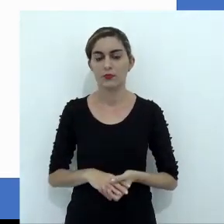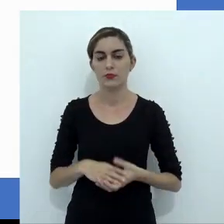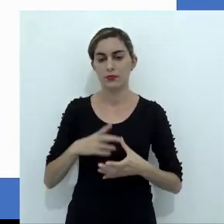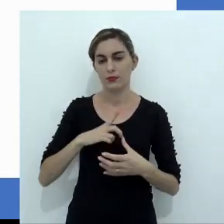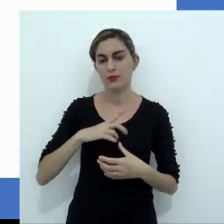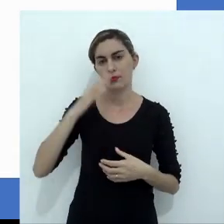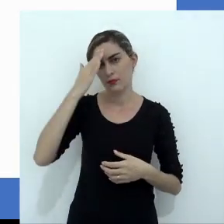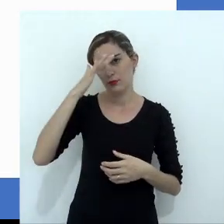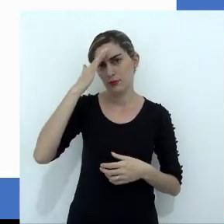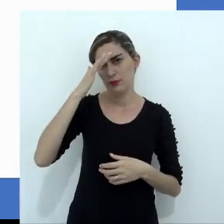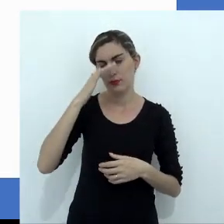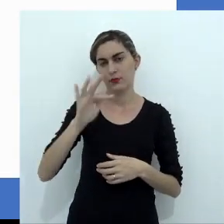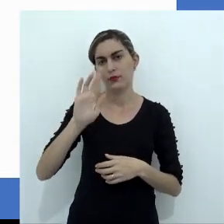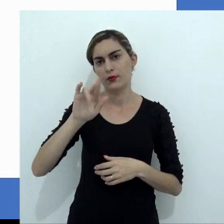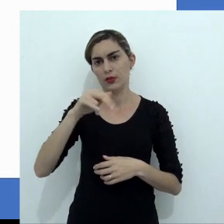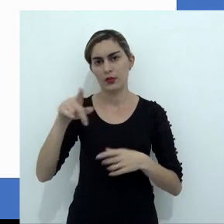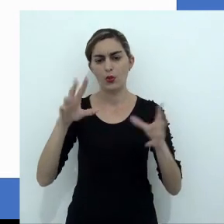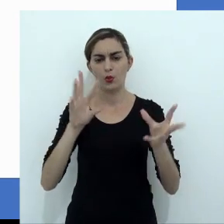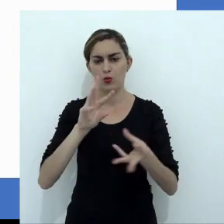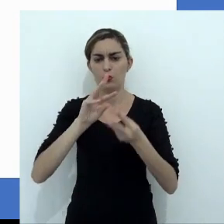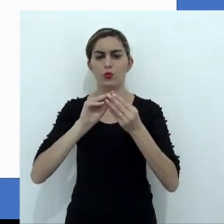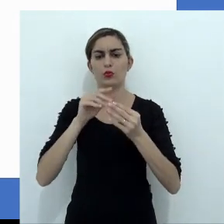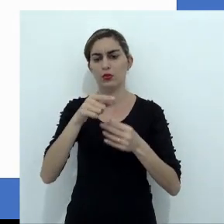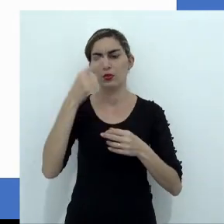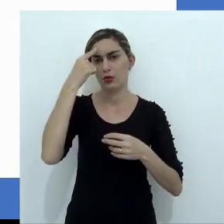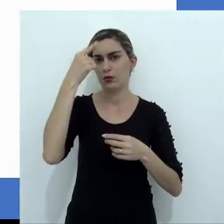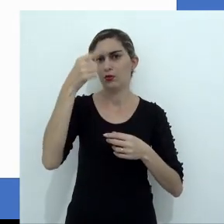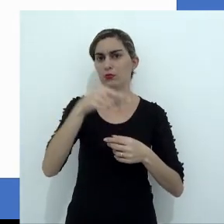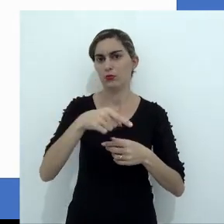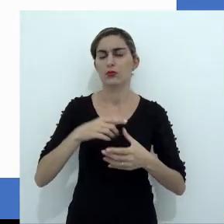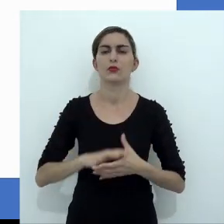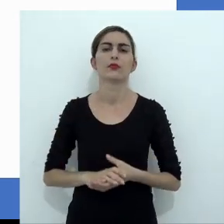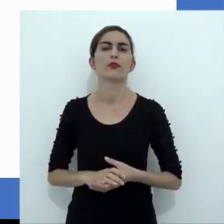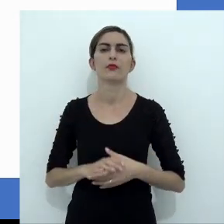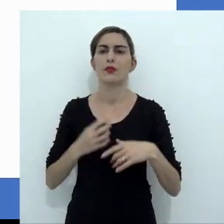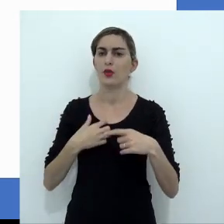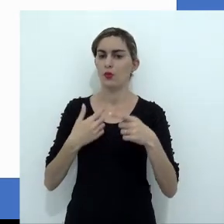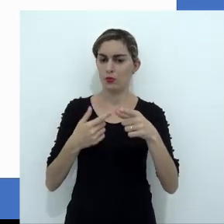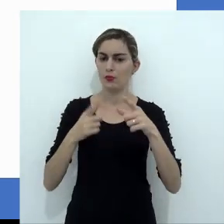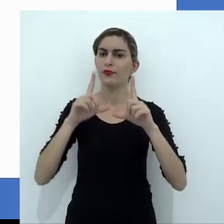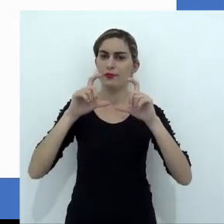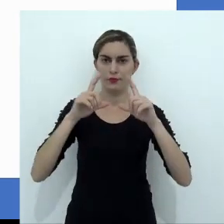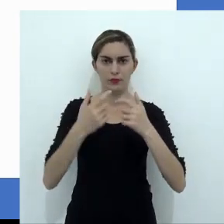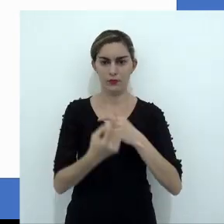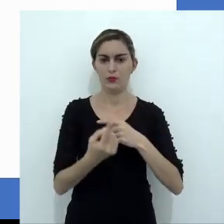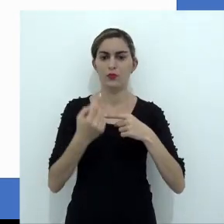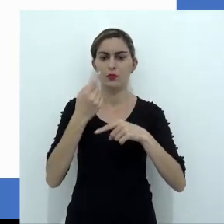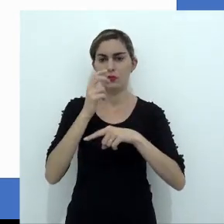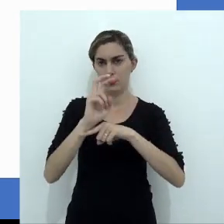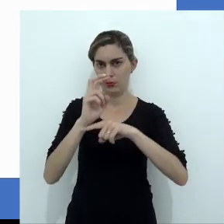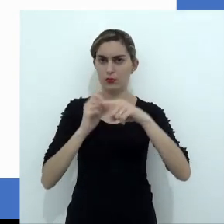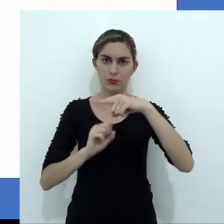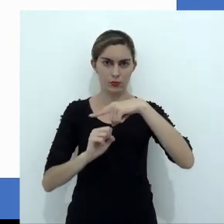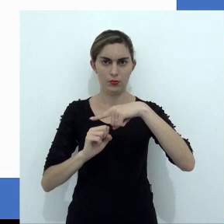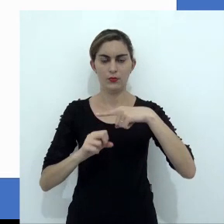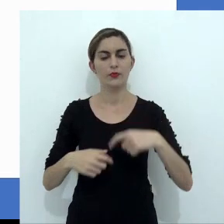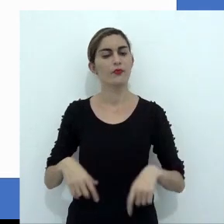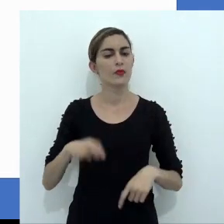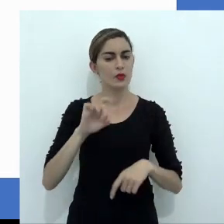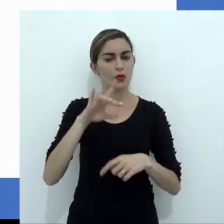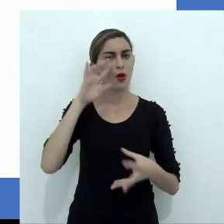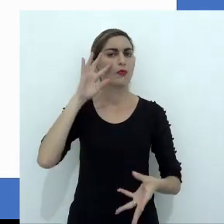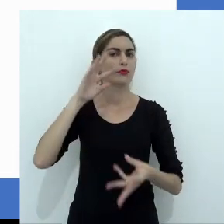como devemos entender fração, a gente vai fazer um resuminho aqui ó, da ideia de fração. Eu trouxe uma das figuras para a gente relembrar, ó, e aí a